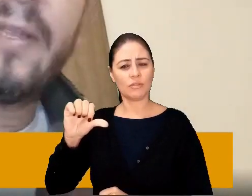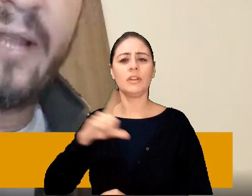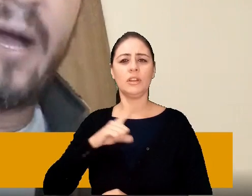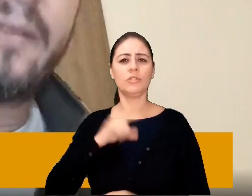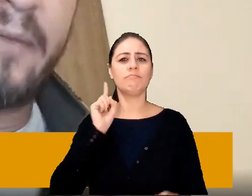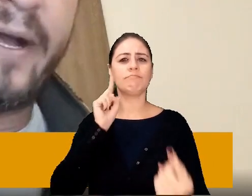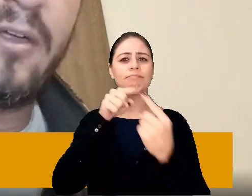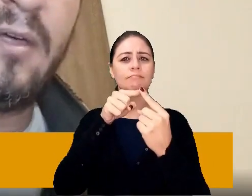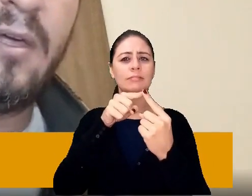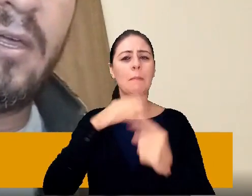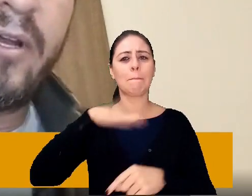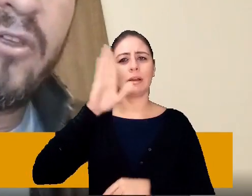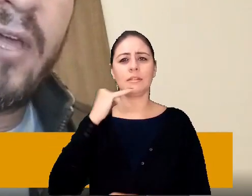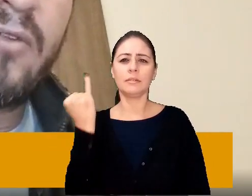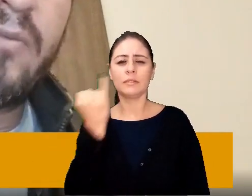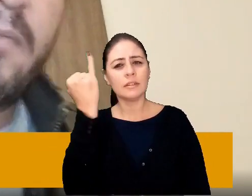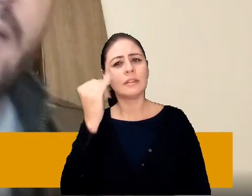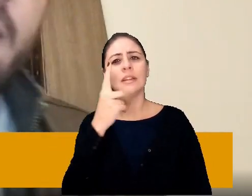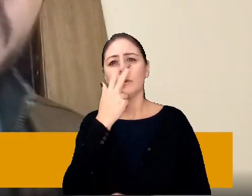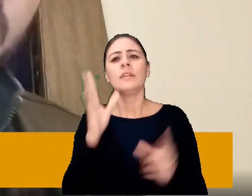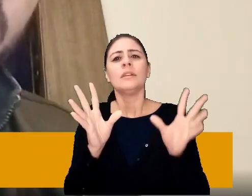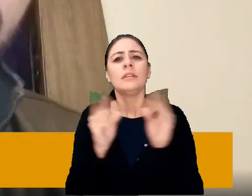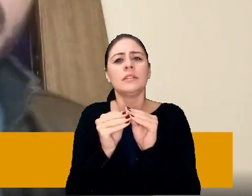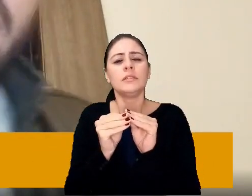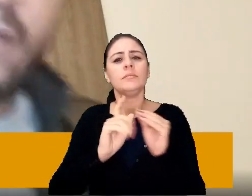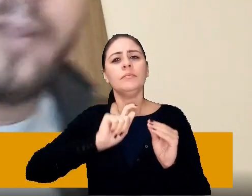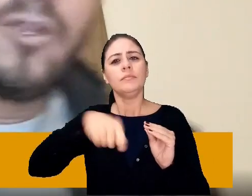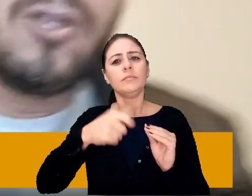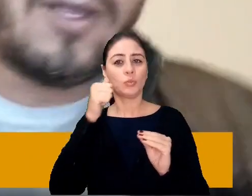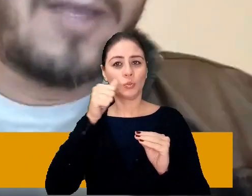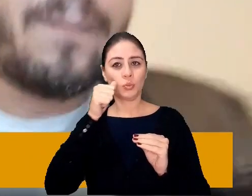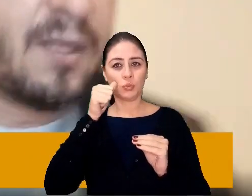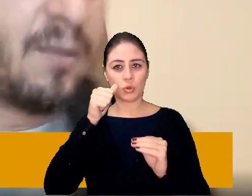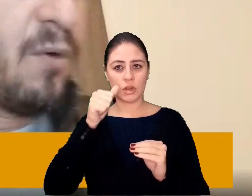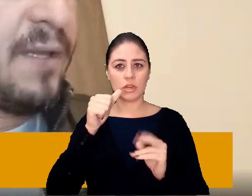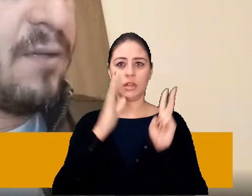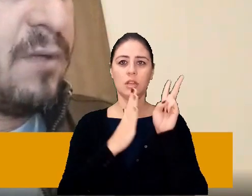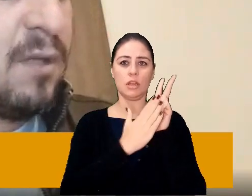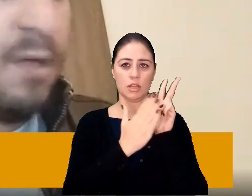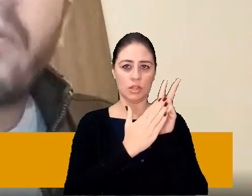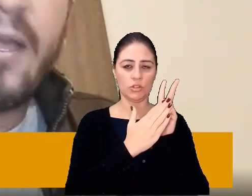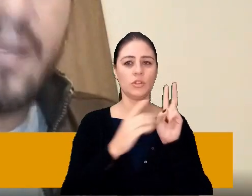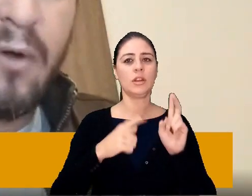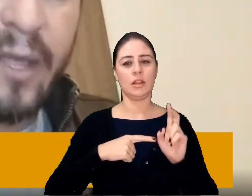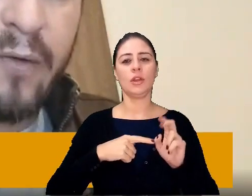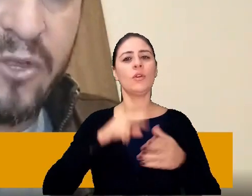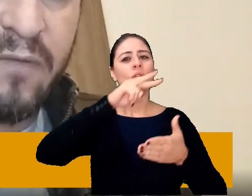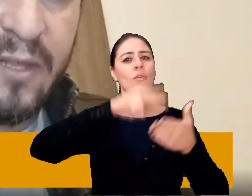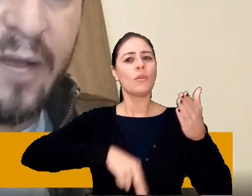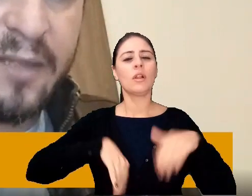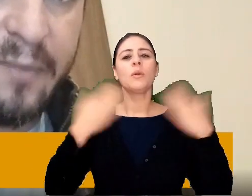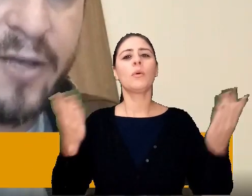objetivo central dessa marcha, que eu acredito que resume bem essa questão da mulher indígena, né? Dessa preocupação. Vou ler aqui qual que era o